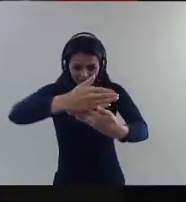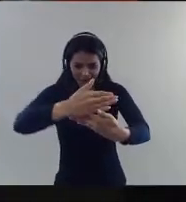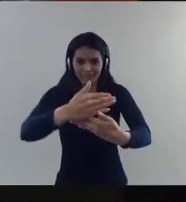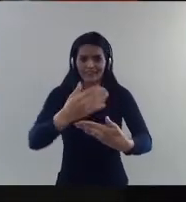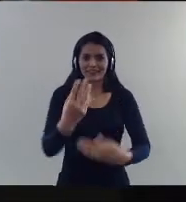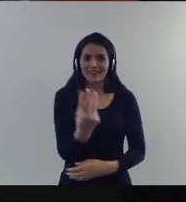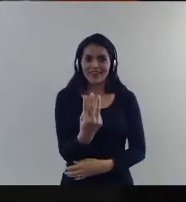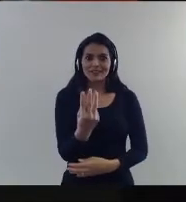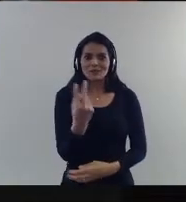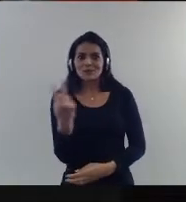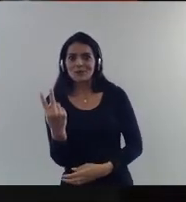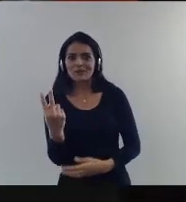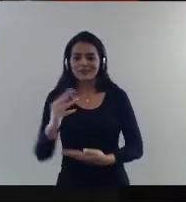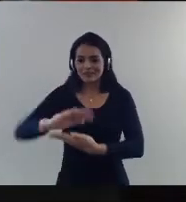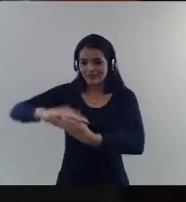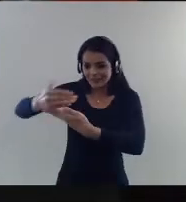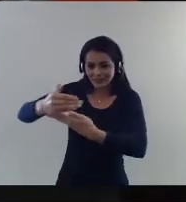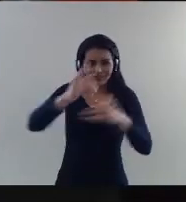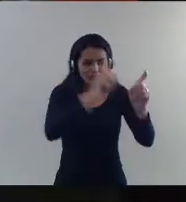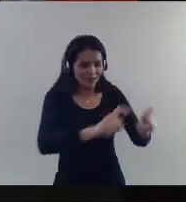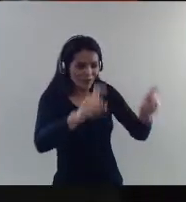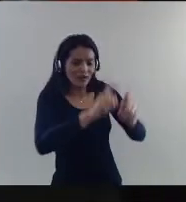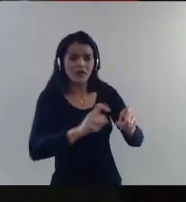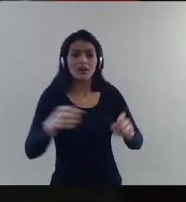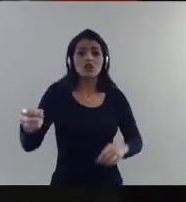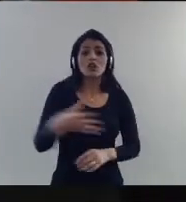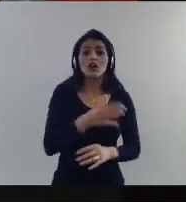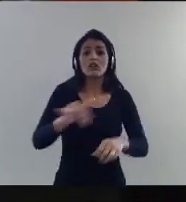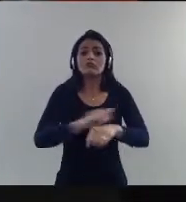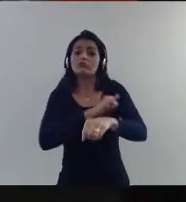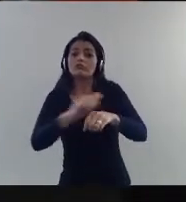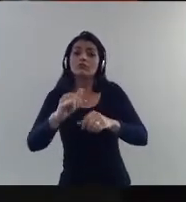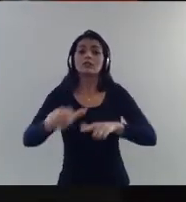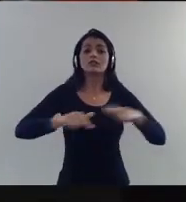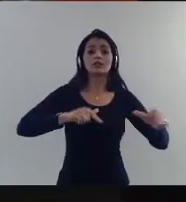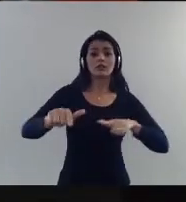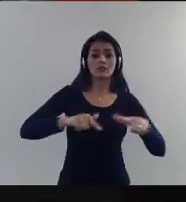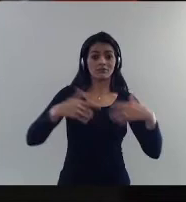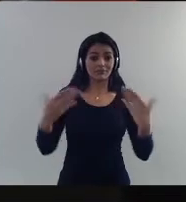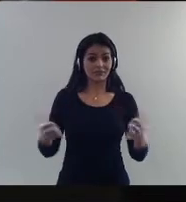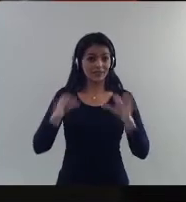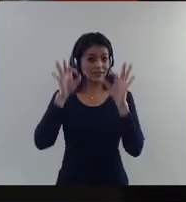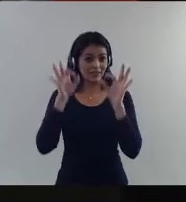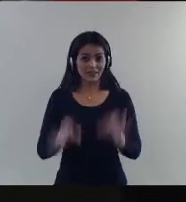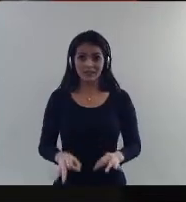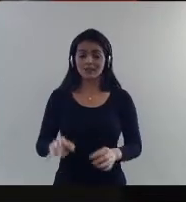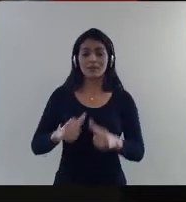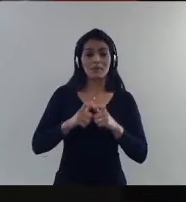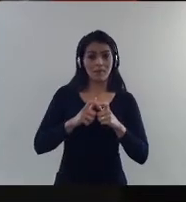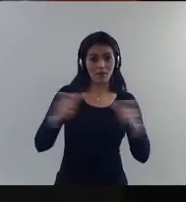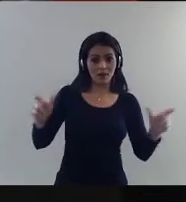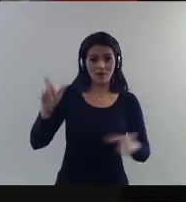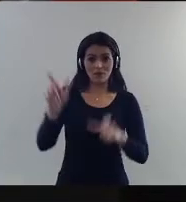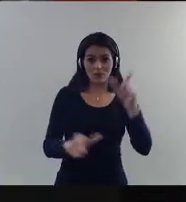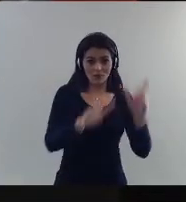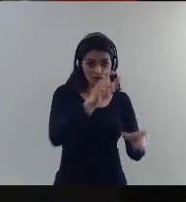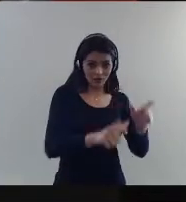é uma nova forma de trabalhar. E eu tenho certeza hoje que a significativa maioria dos advogados